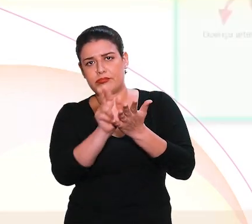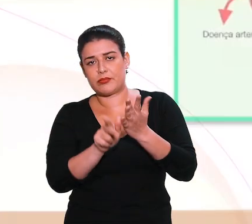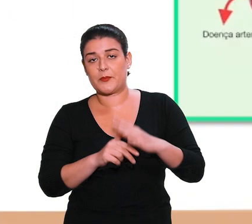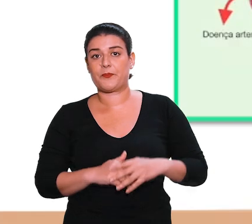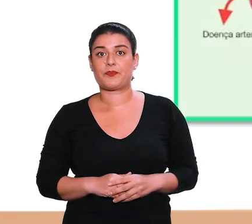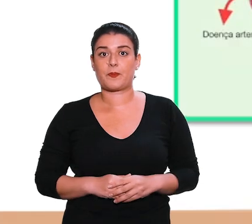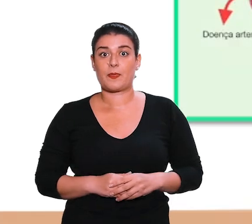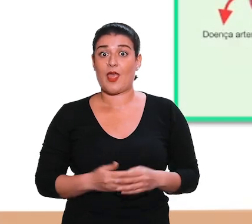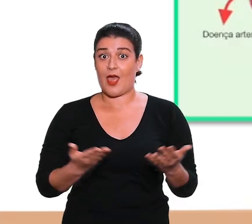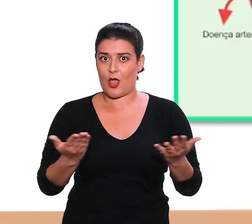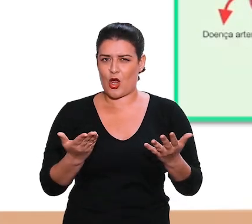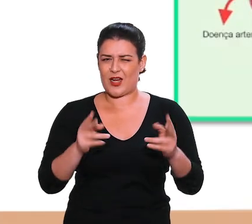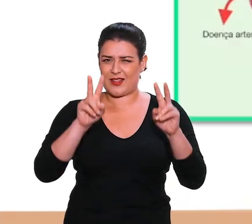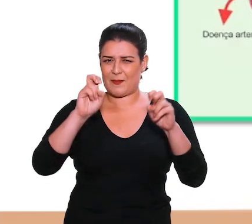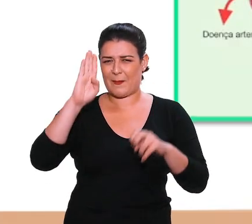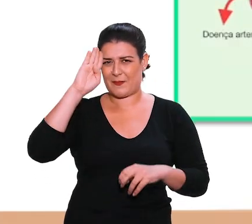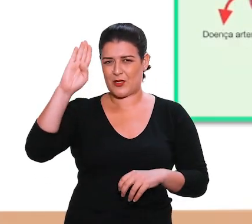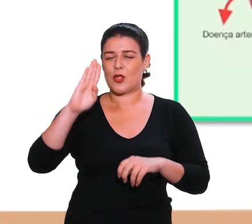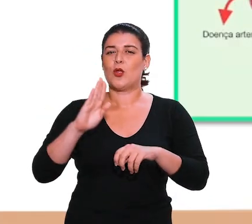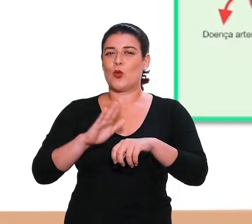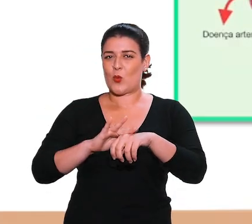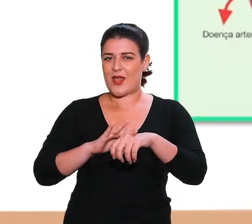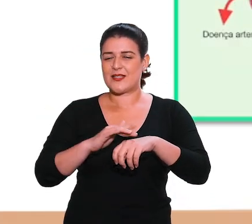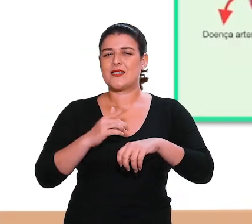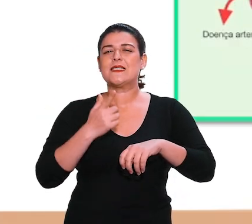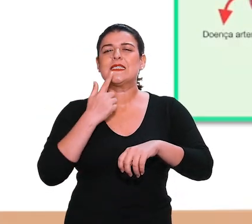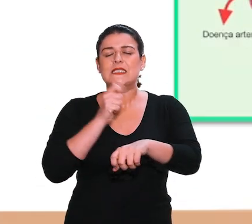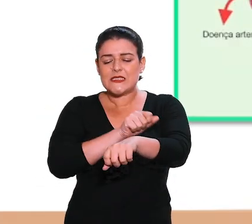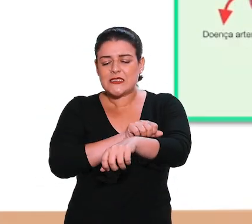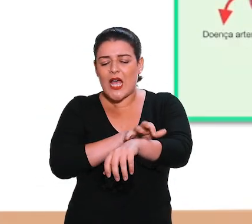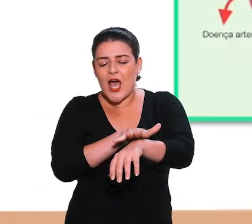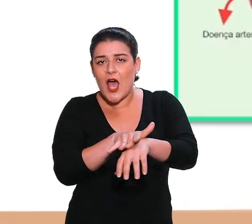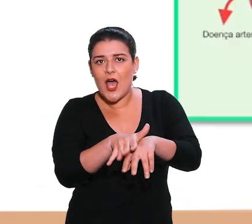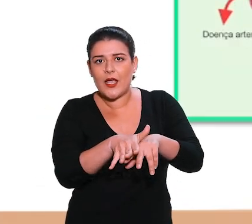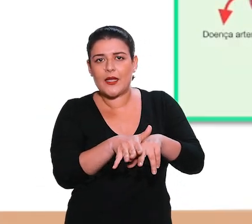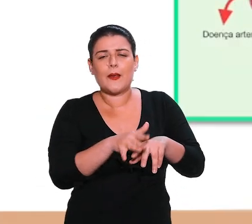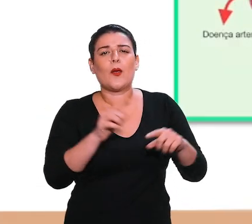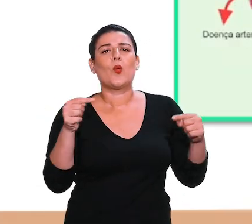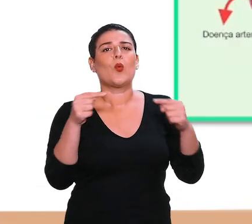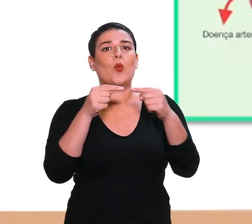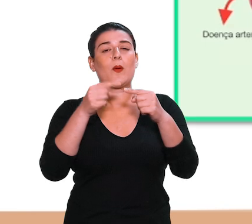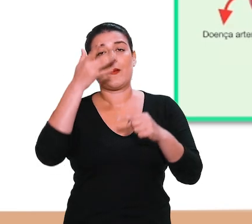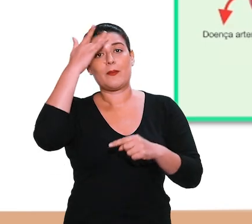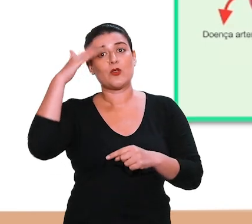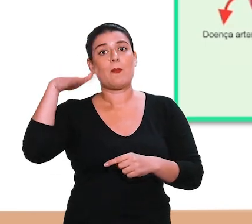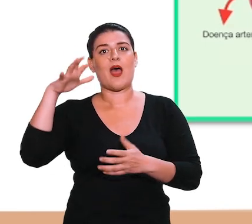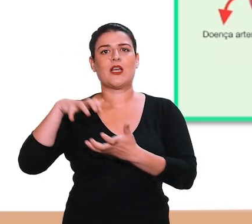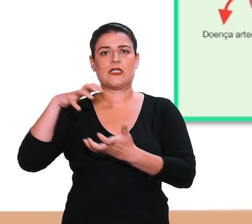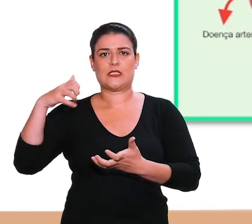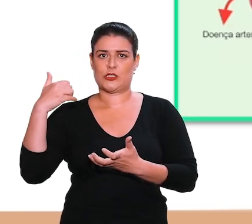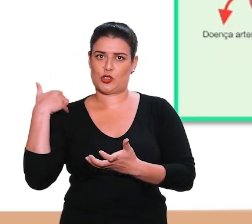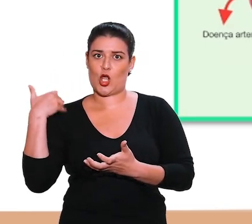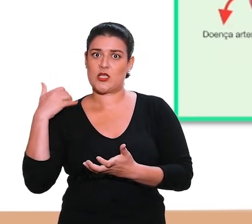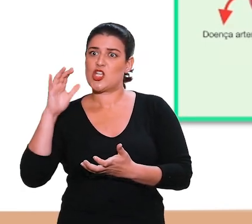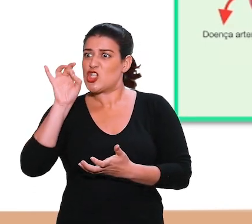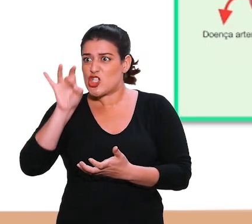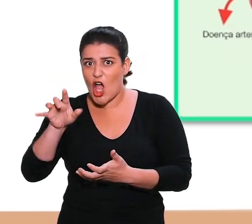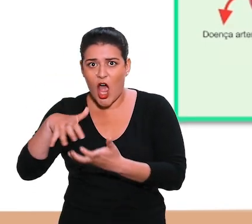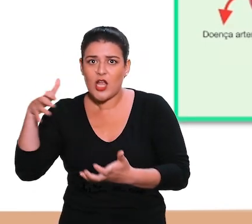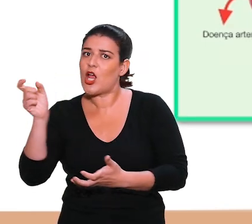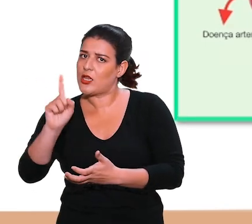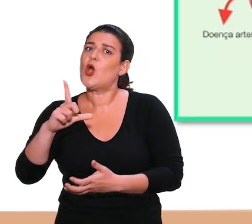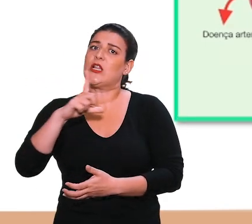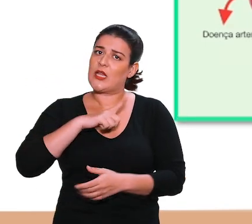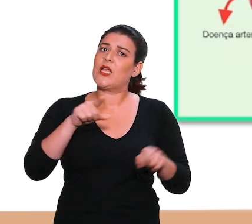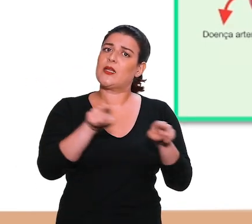Vamos começar com a doença vascular periférica. Ela acontece em pessoas mais velhas, geralmente, mas isso não é uma verdade. Eu já atendi pacientes mais